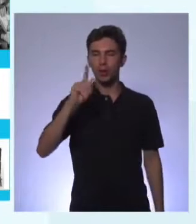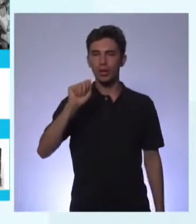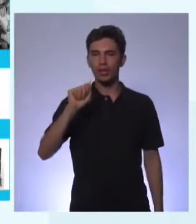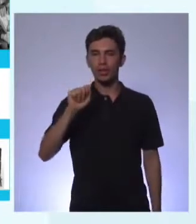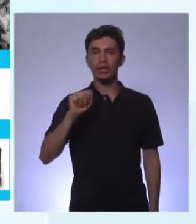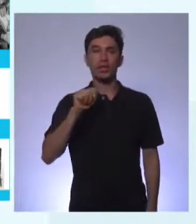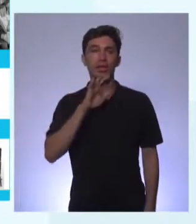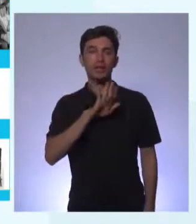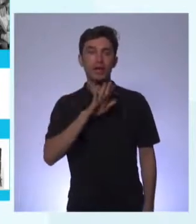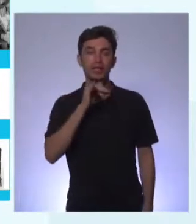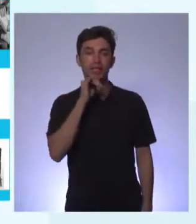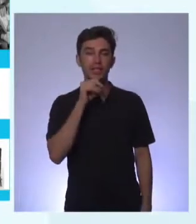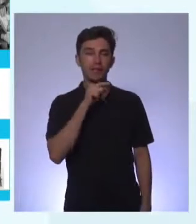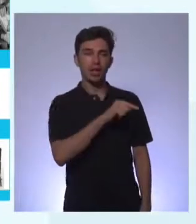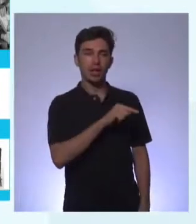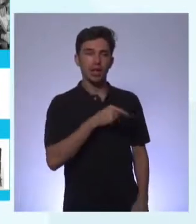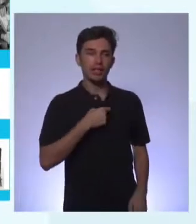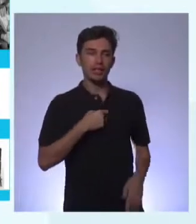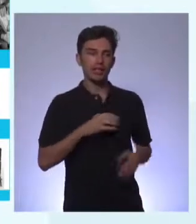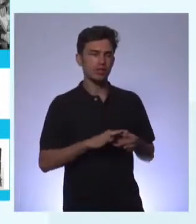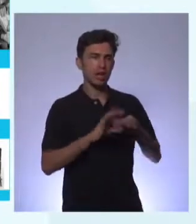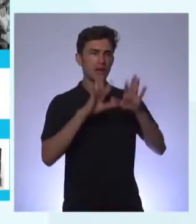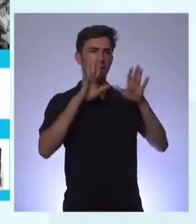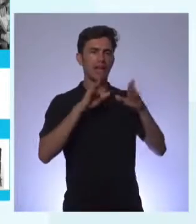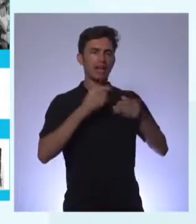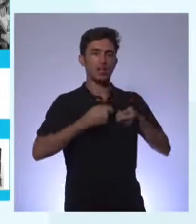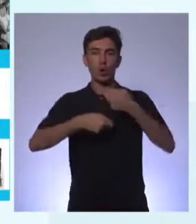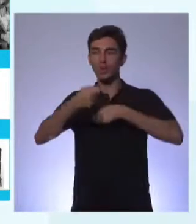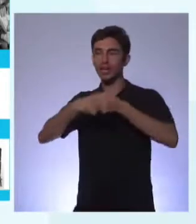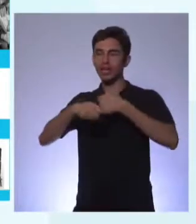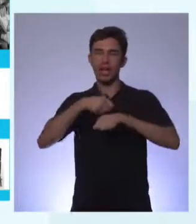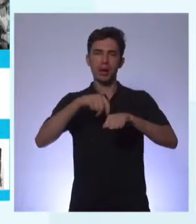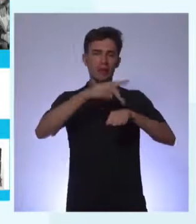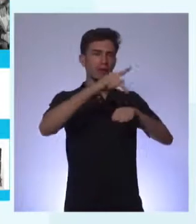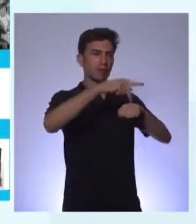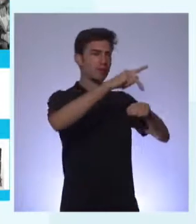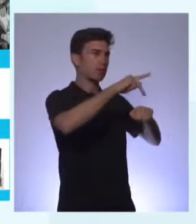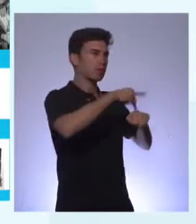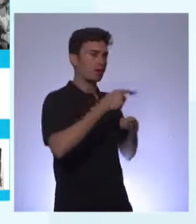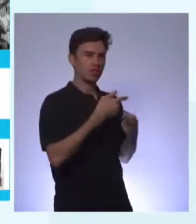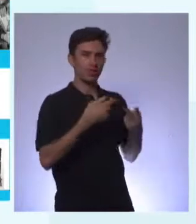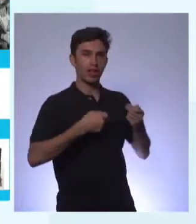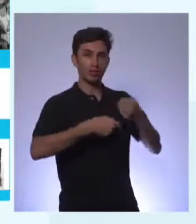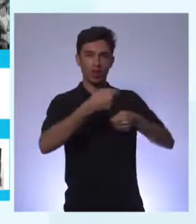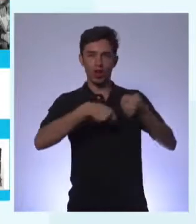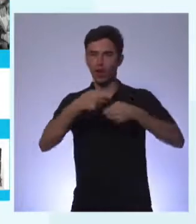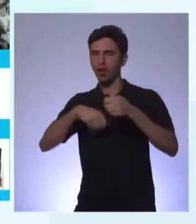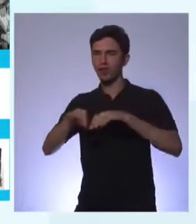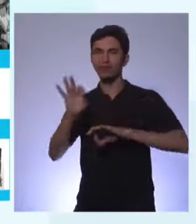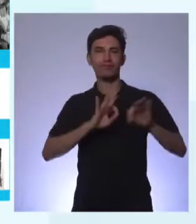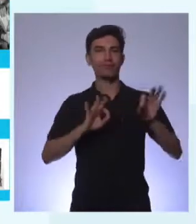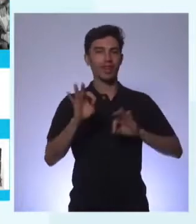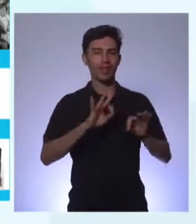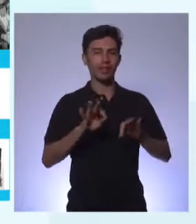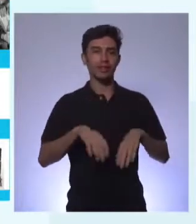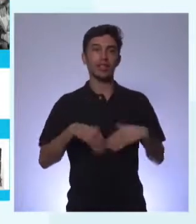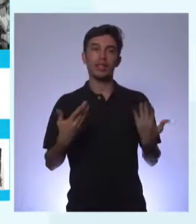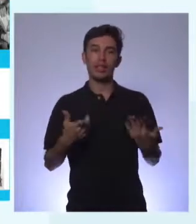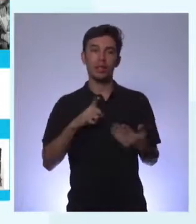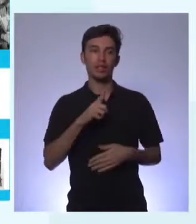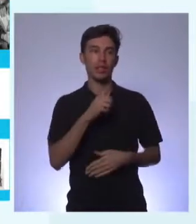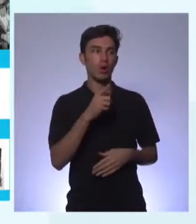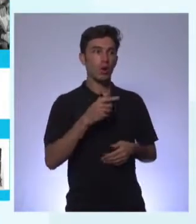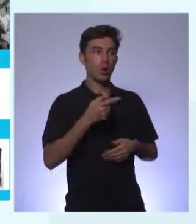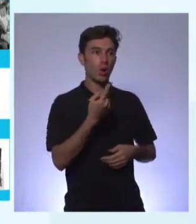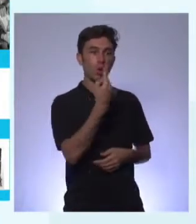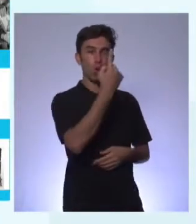poder comercializar com outros países. Então, nas práticas mercantilistas, nós temos o monopólio comercial na mão da